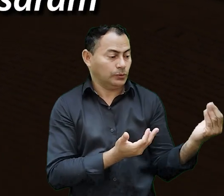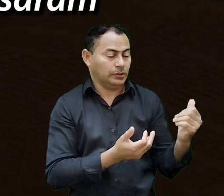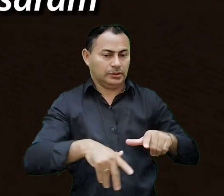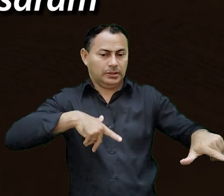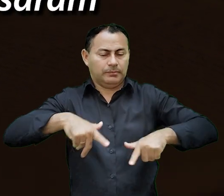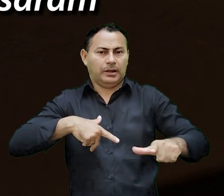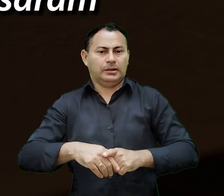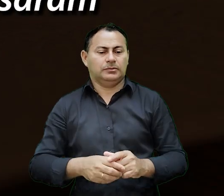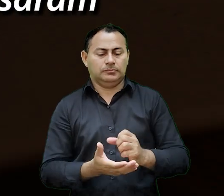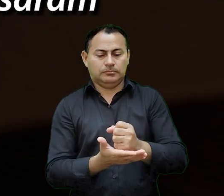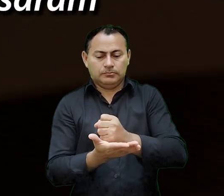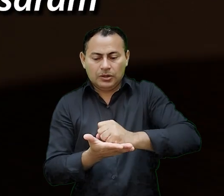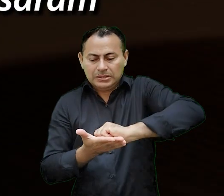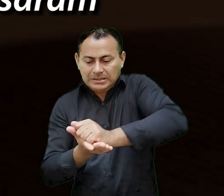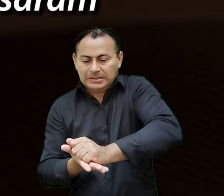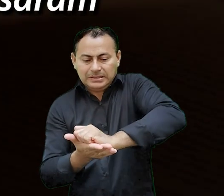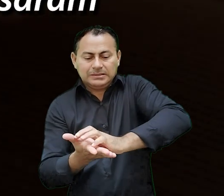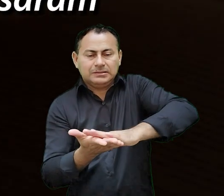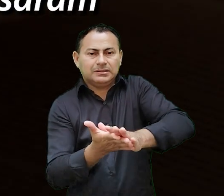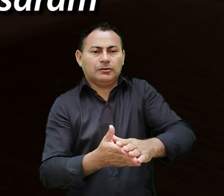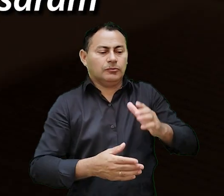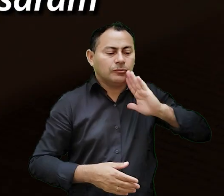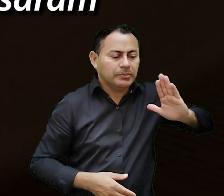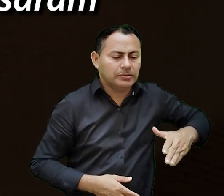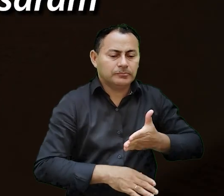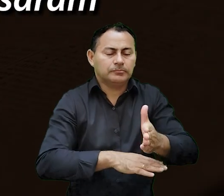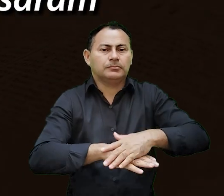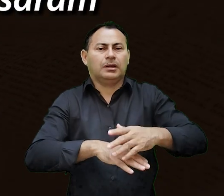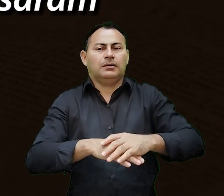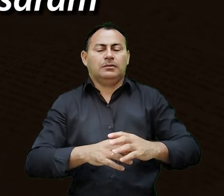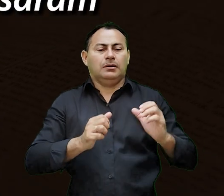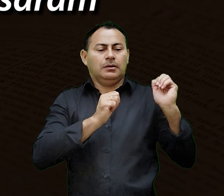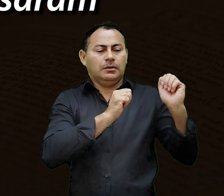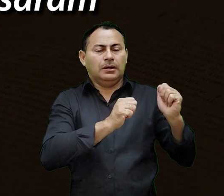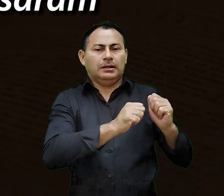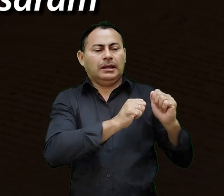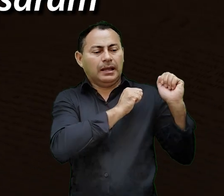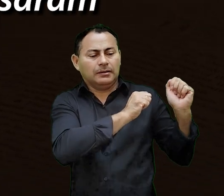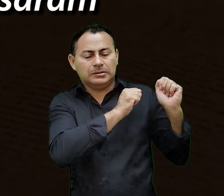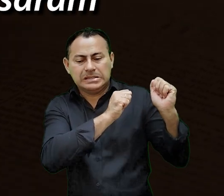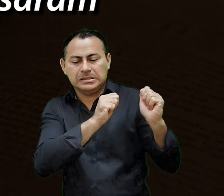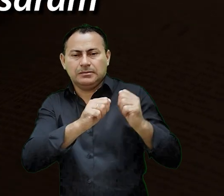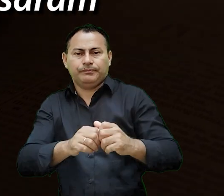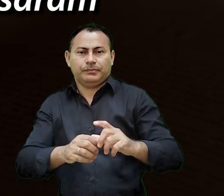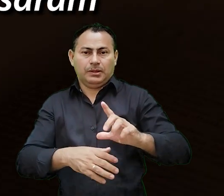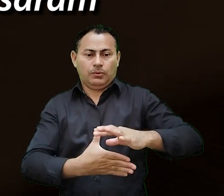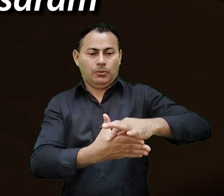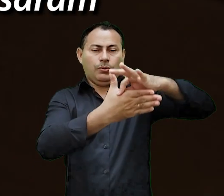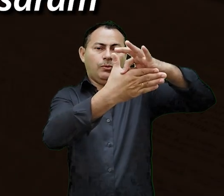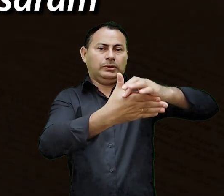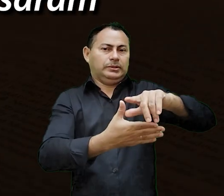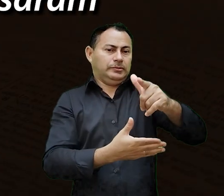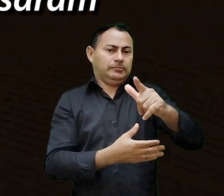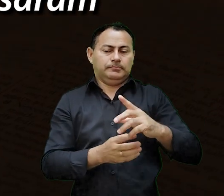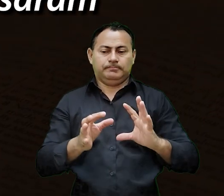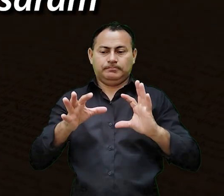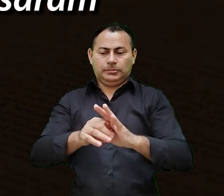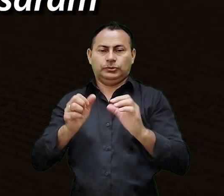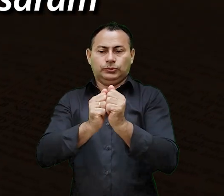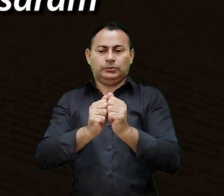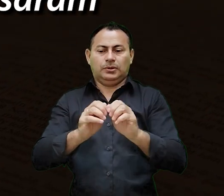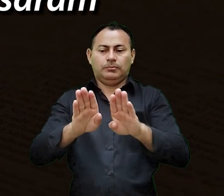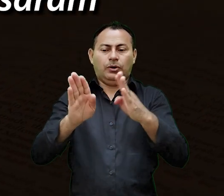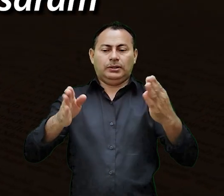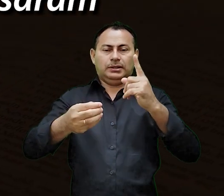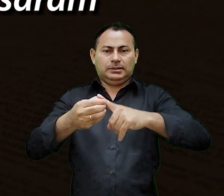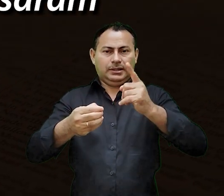Os jovens trabalham nos moinhos, os meninos cambaleiam sob o fardo da lenha. Os líderes já não se reúnem